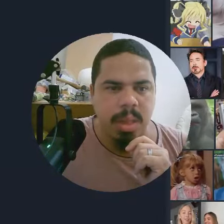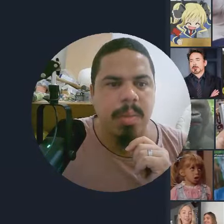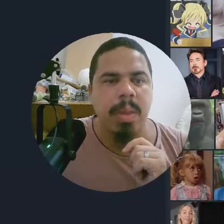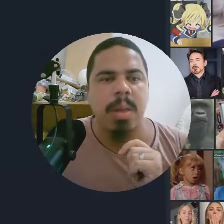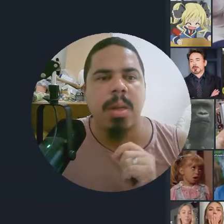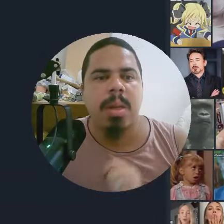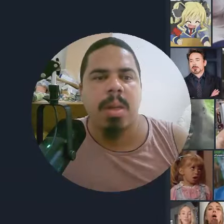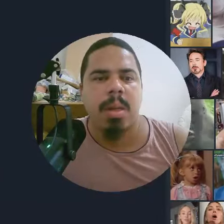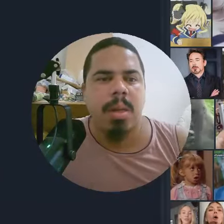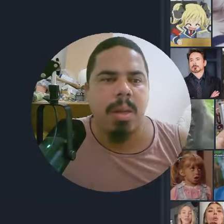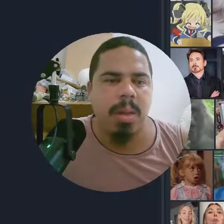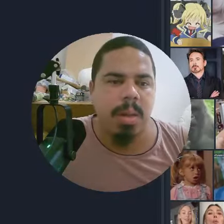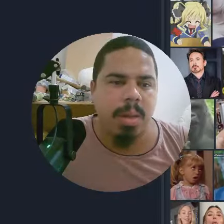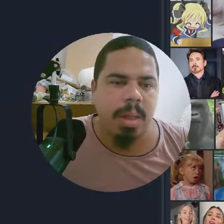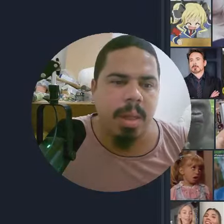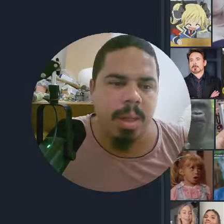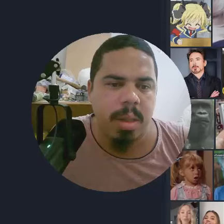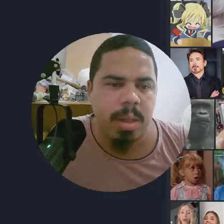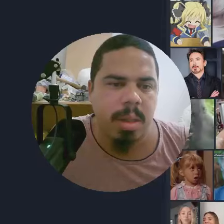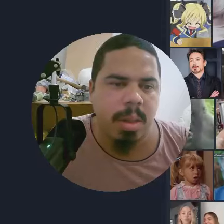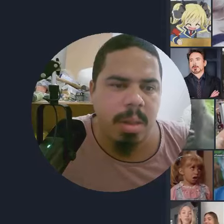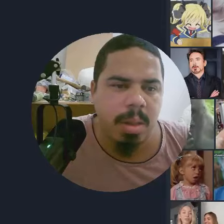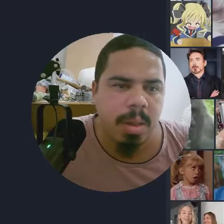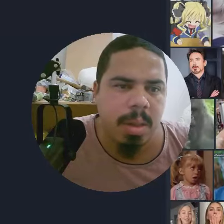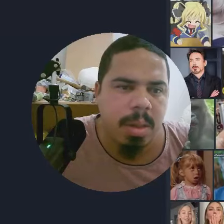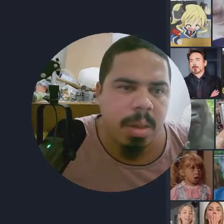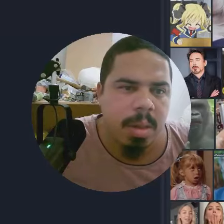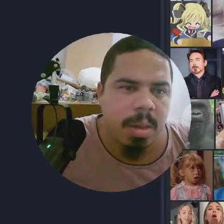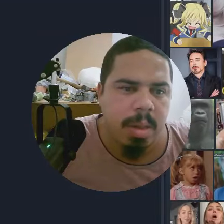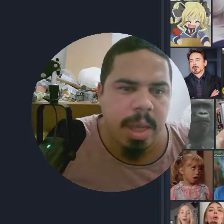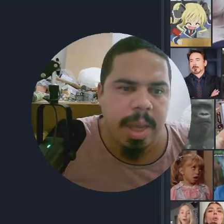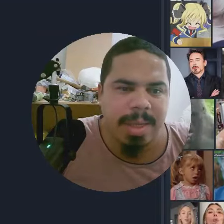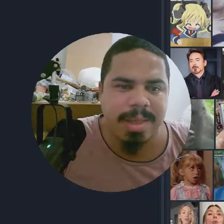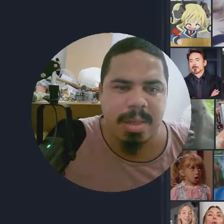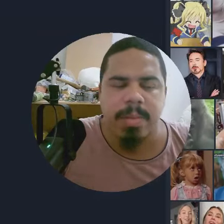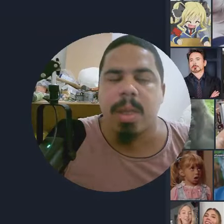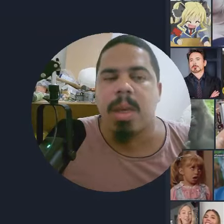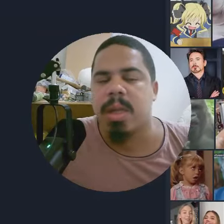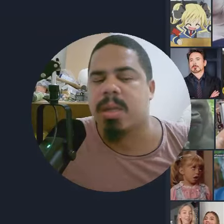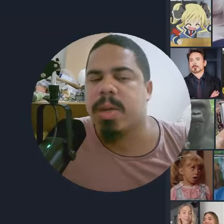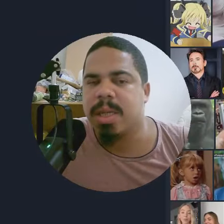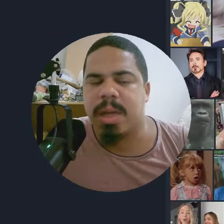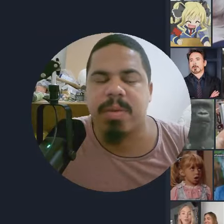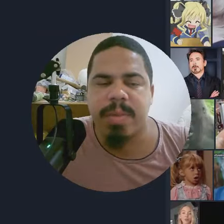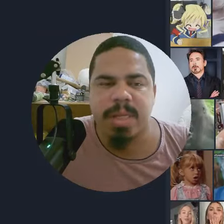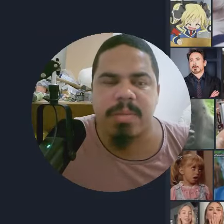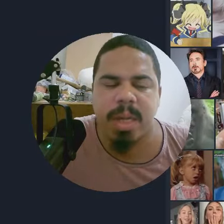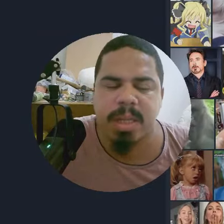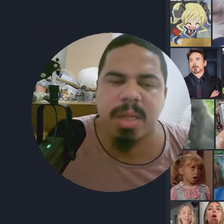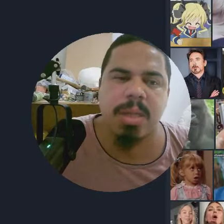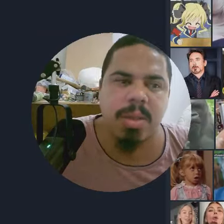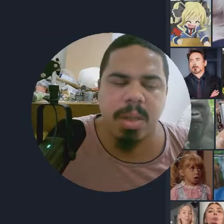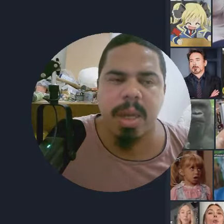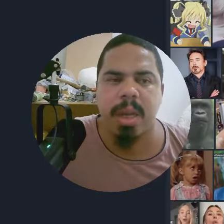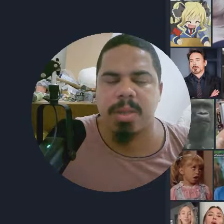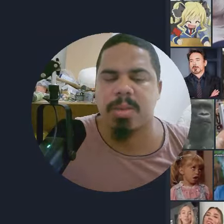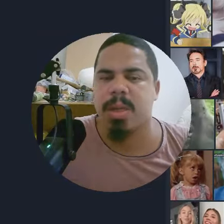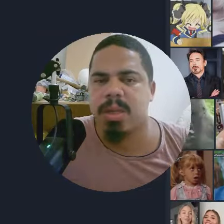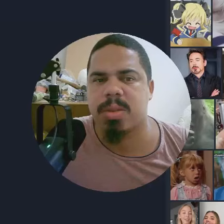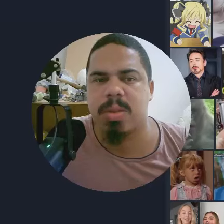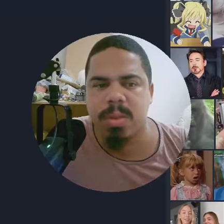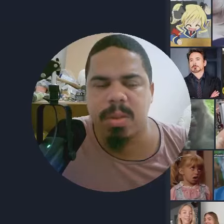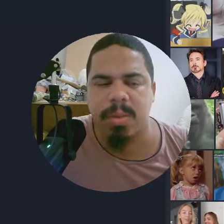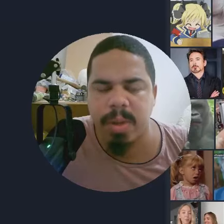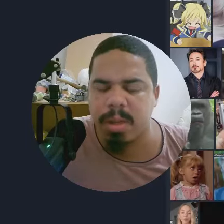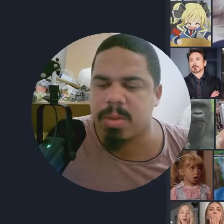isso aqui, aqui é esse, entendeu? A gente tava conversando bastante